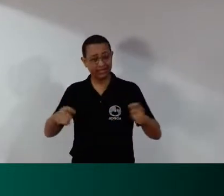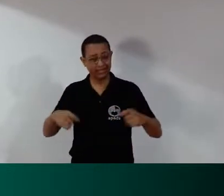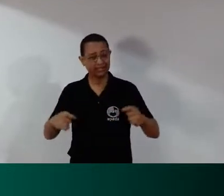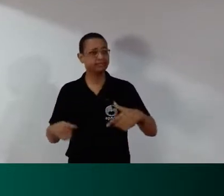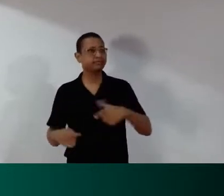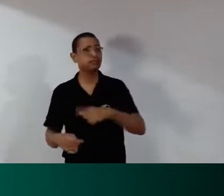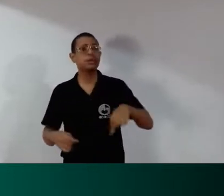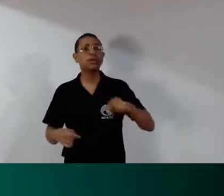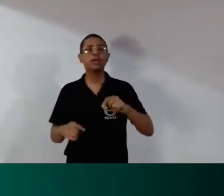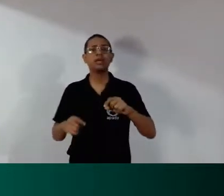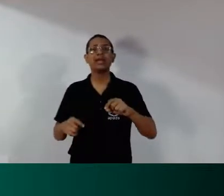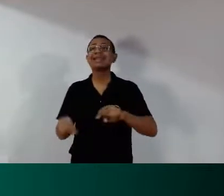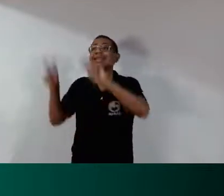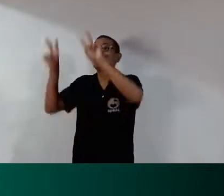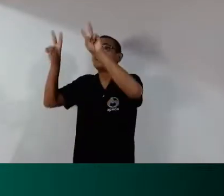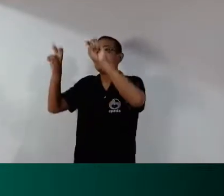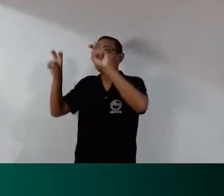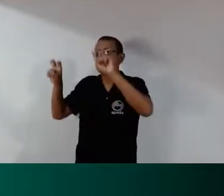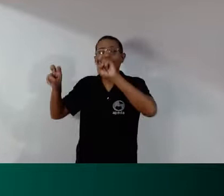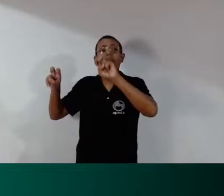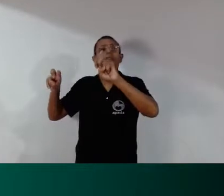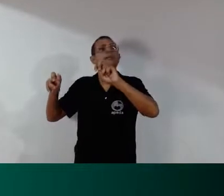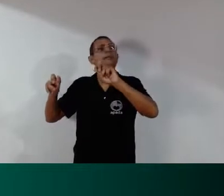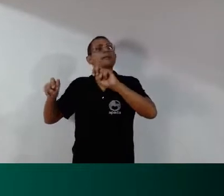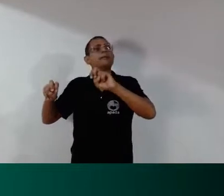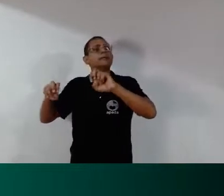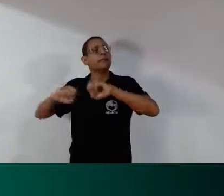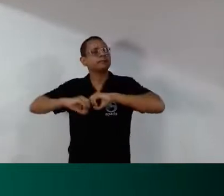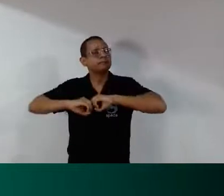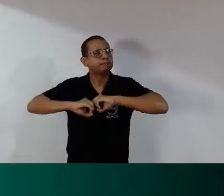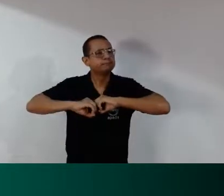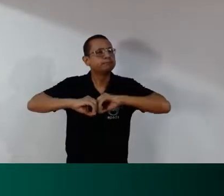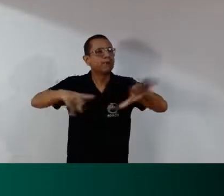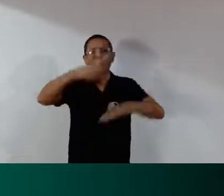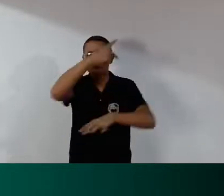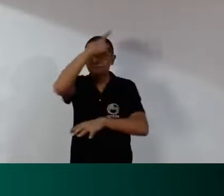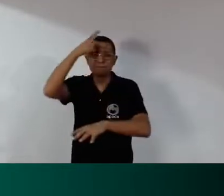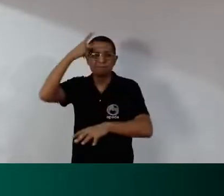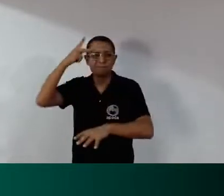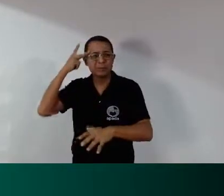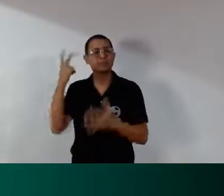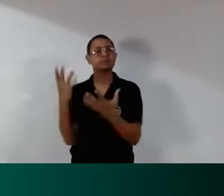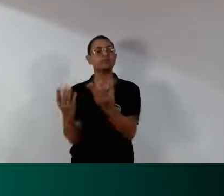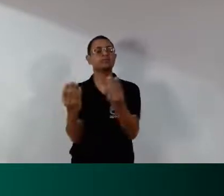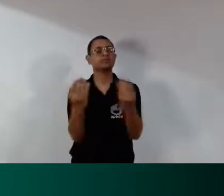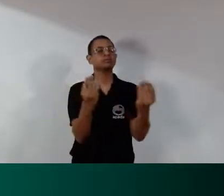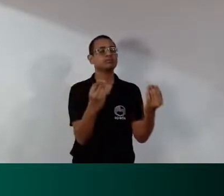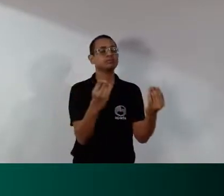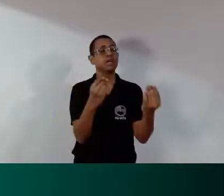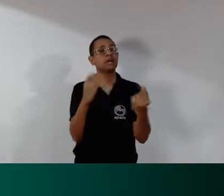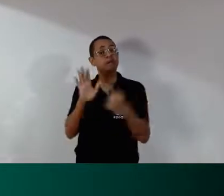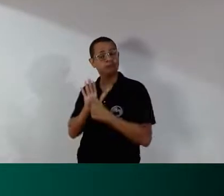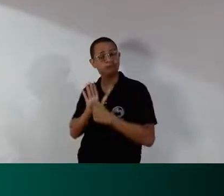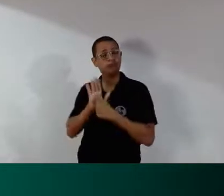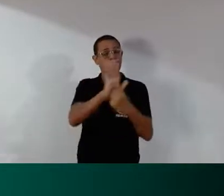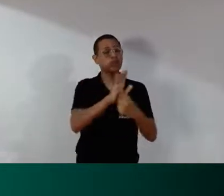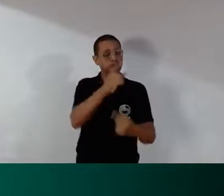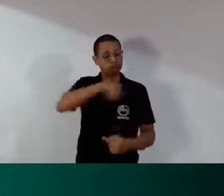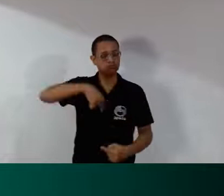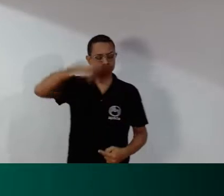mas a gente tenta chegar nas pessoas de uma forma com que lógico mostra um pouquinho do que é nós